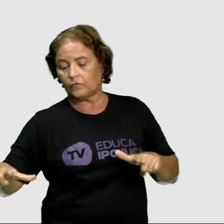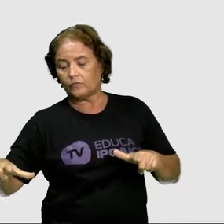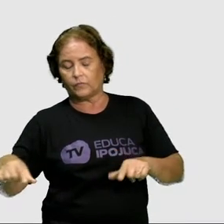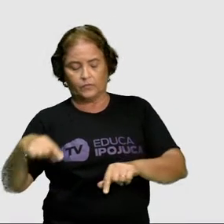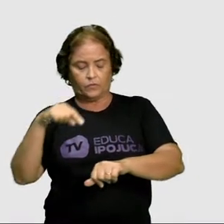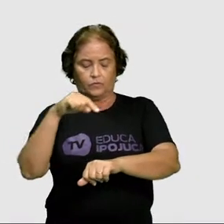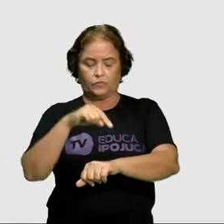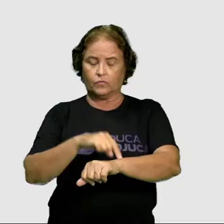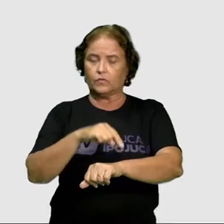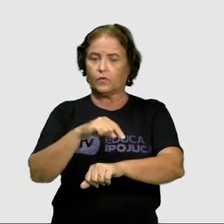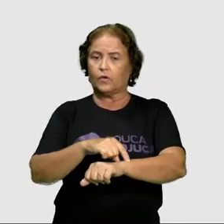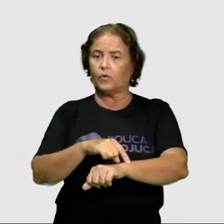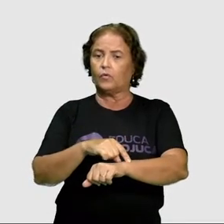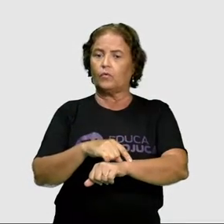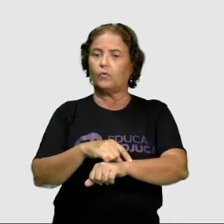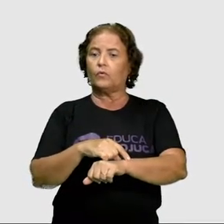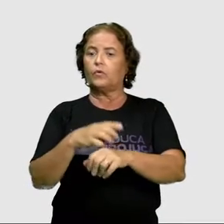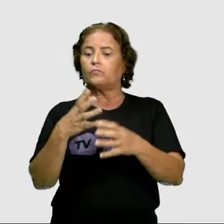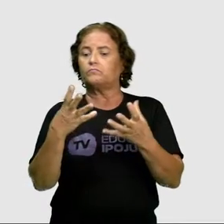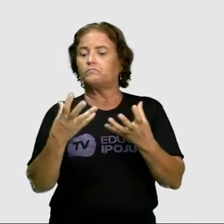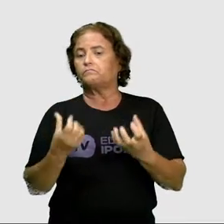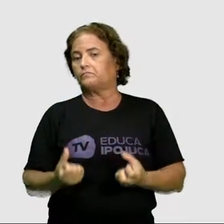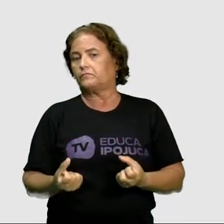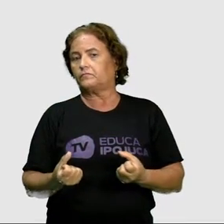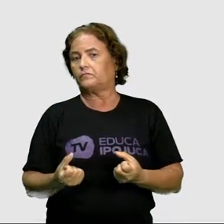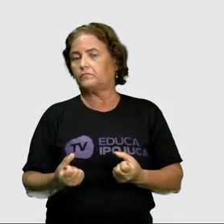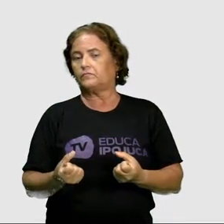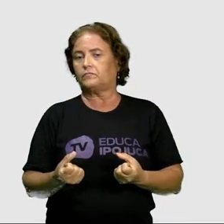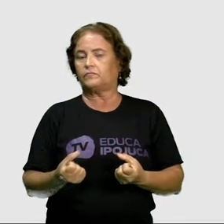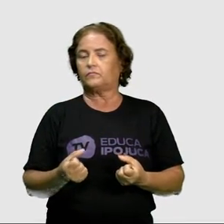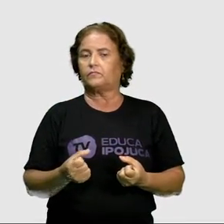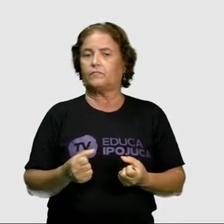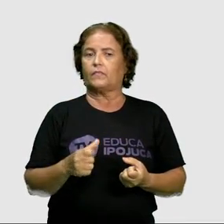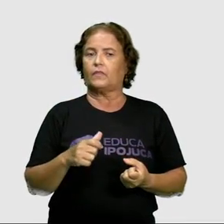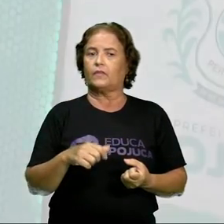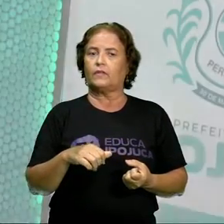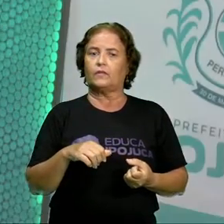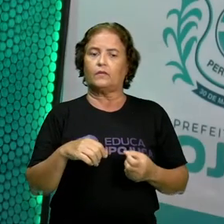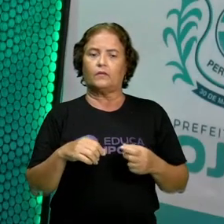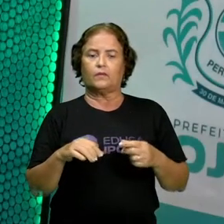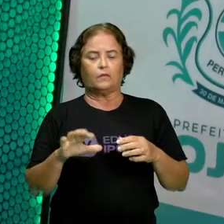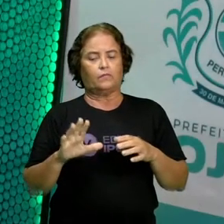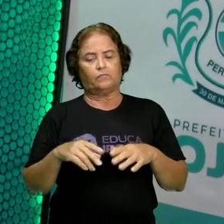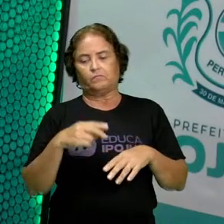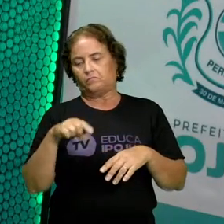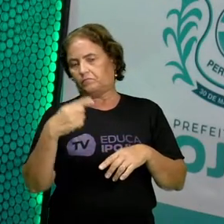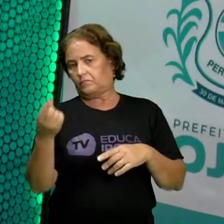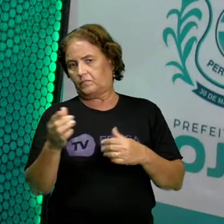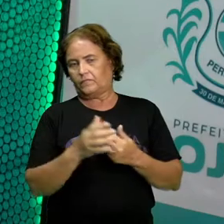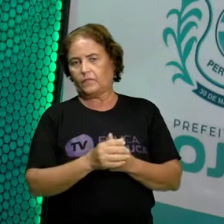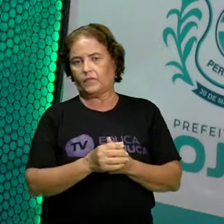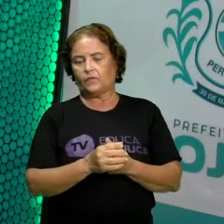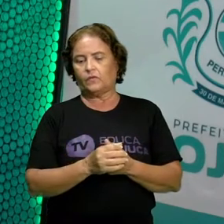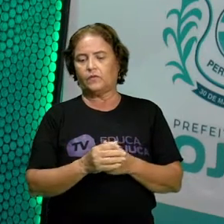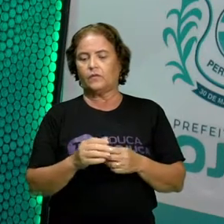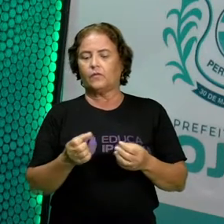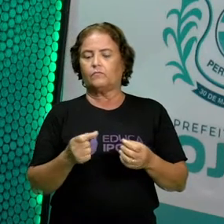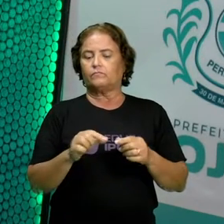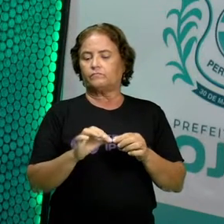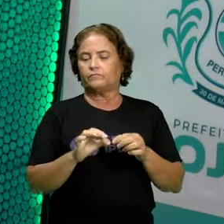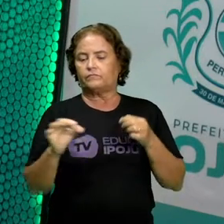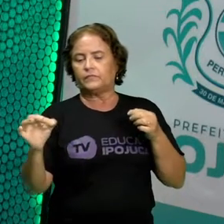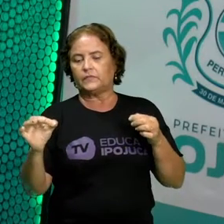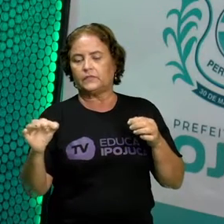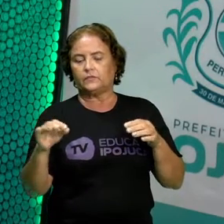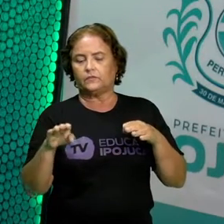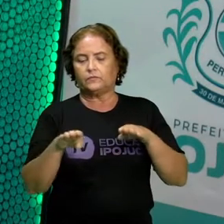um líquido, tá? Então, entre outros. Então, essas medidas são consideradas padrões. Por